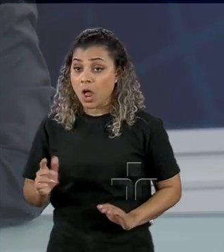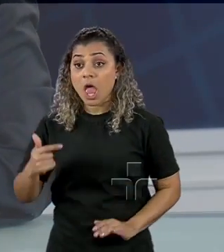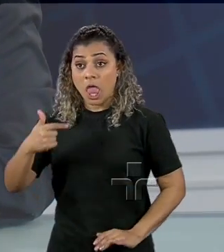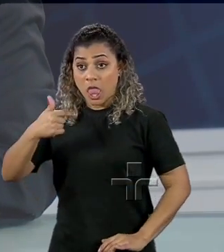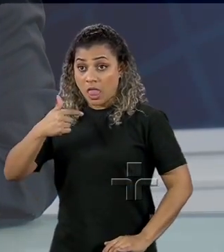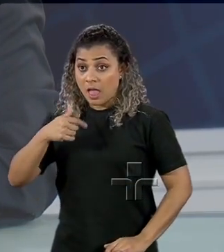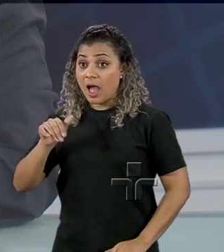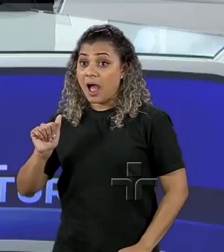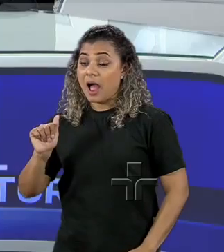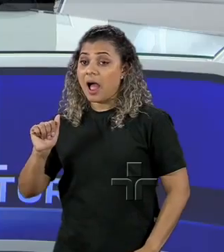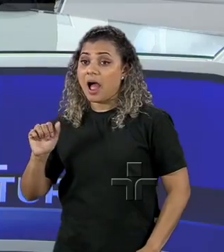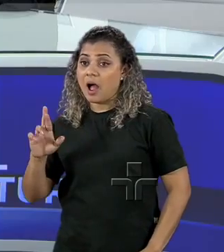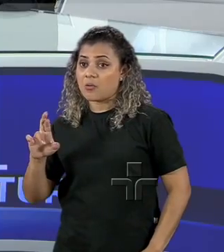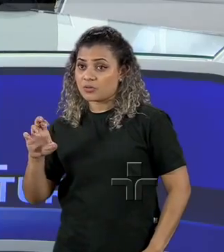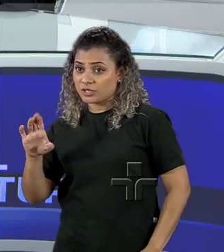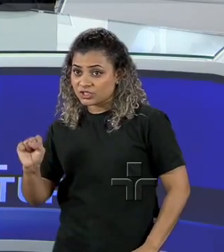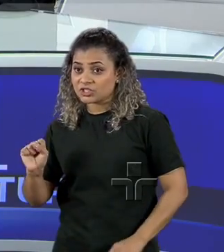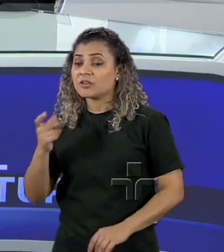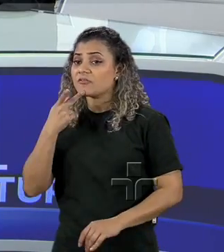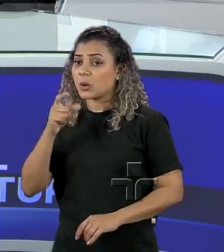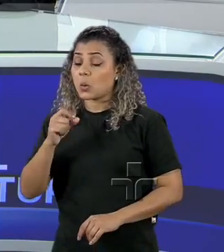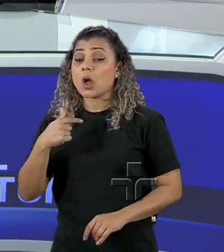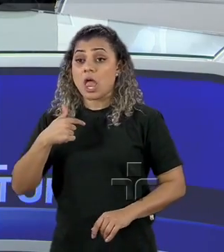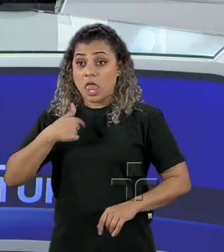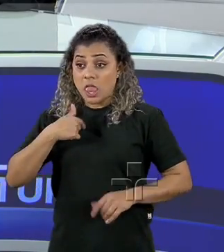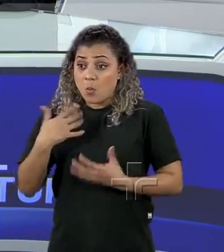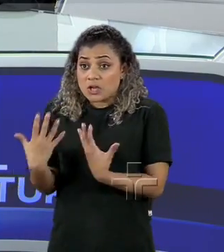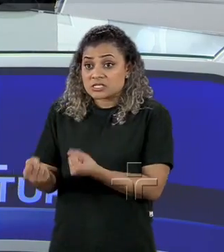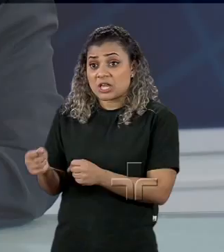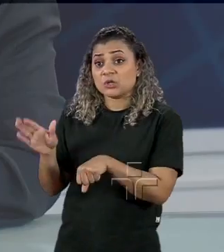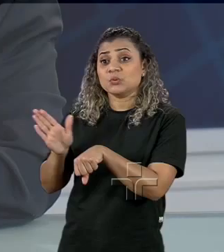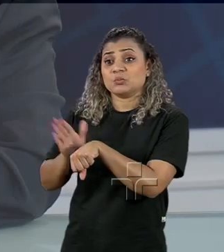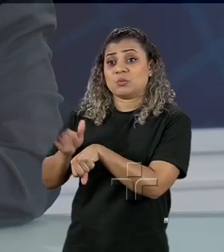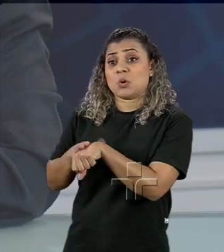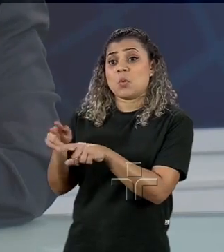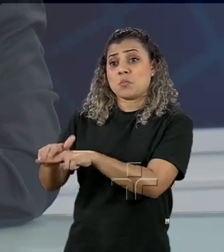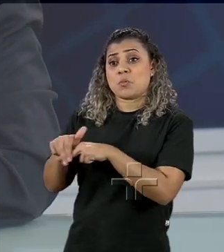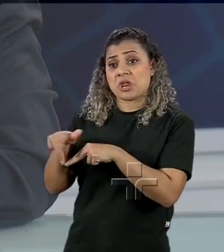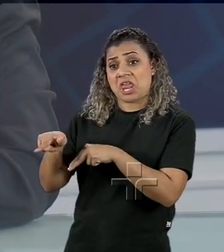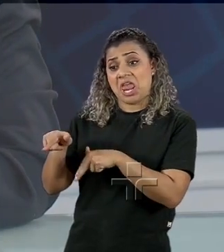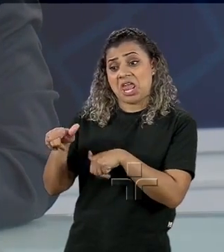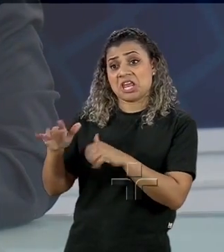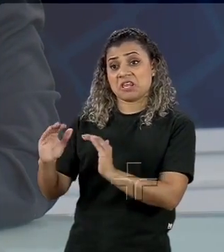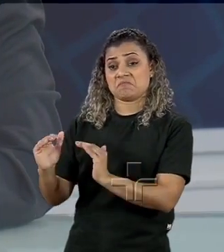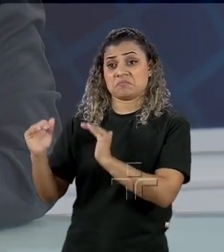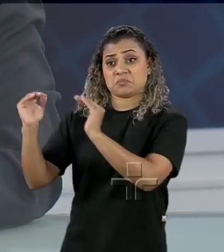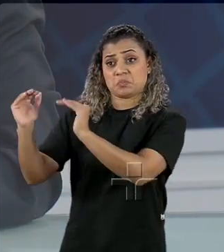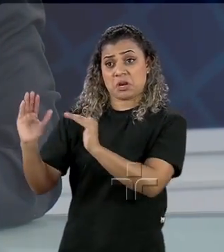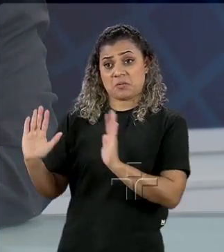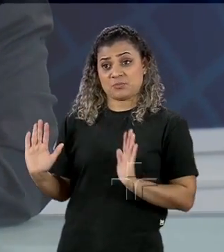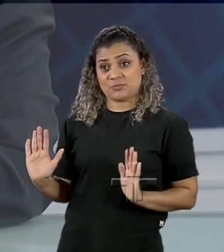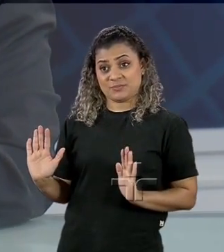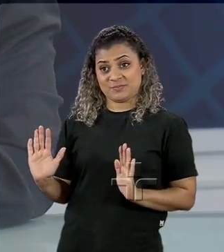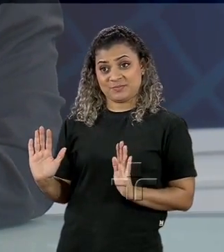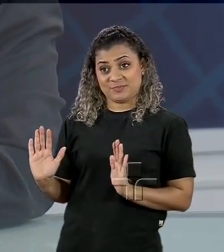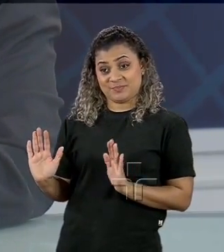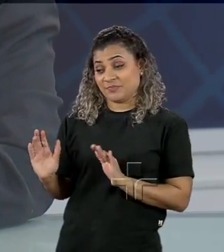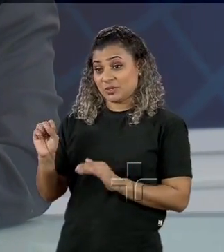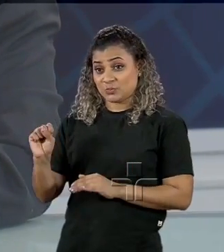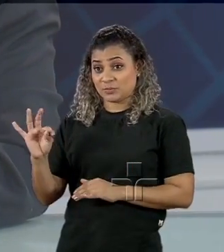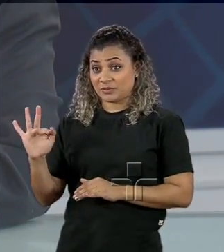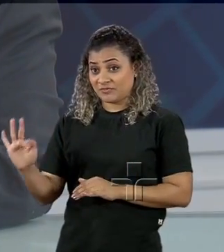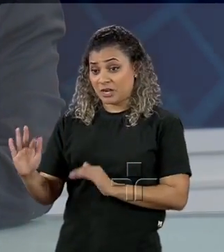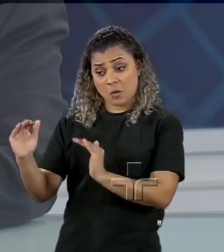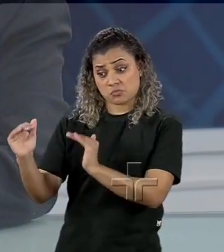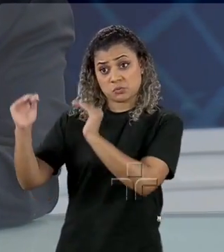acolho a decisão do Supremo porque ele é o Supremo, não significa que isso esteja isento, evidentemente, de múltiplas